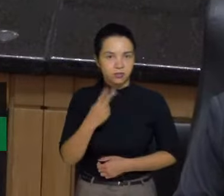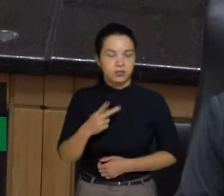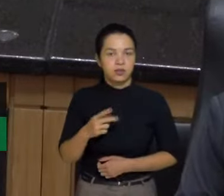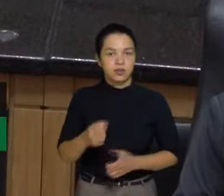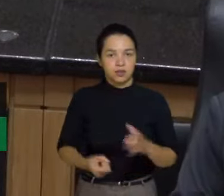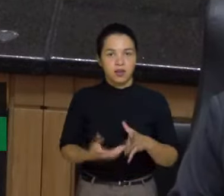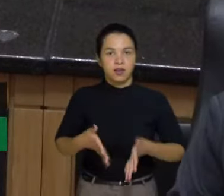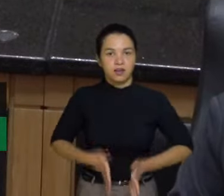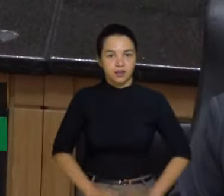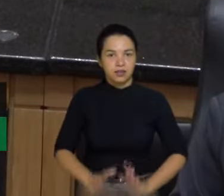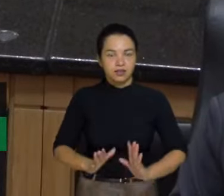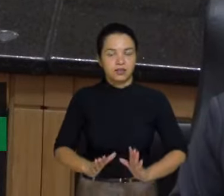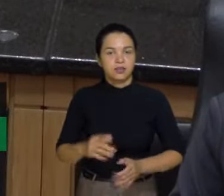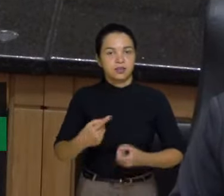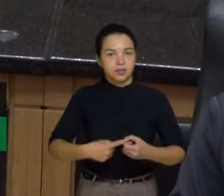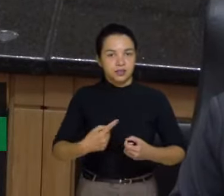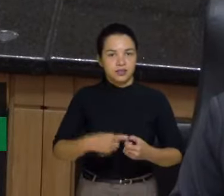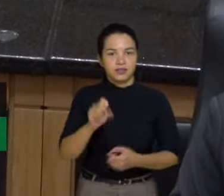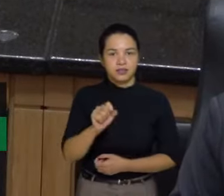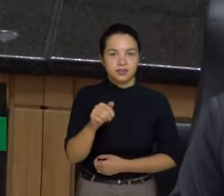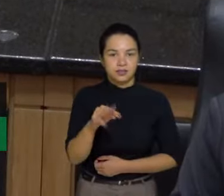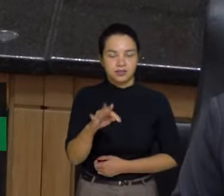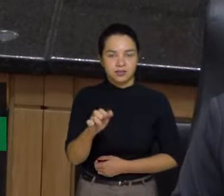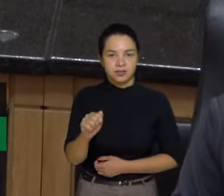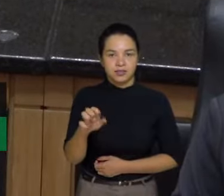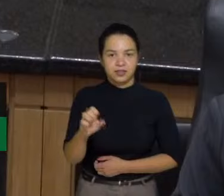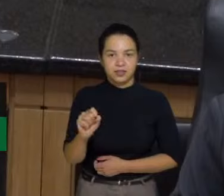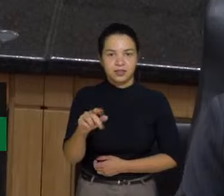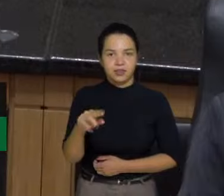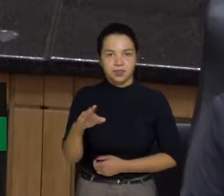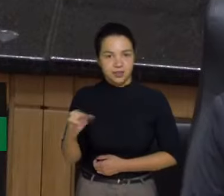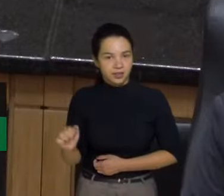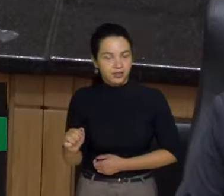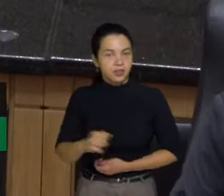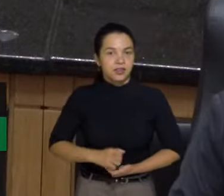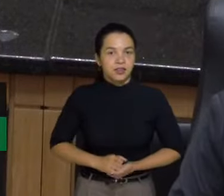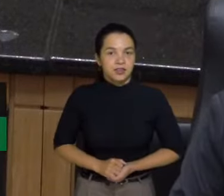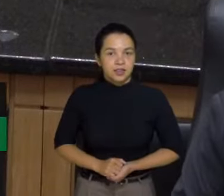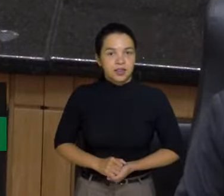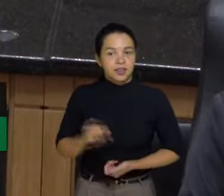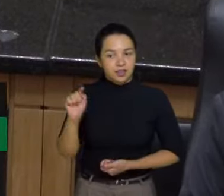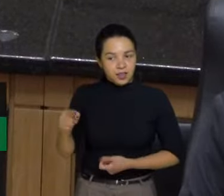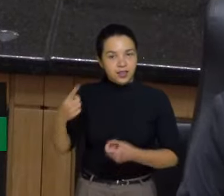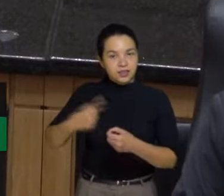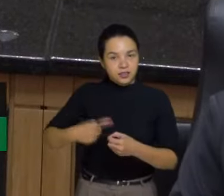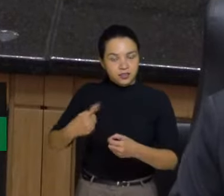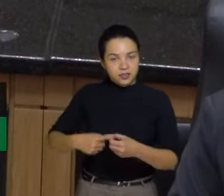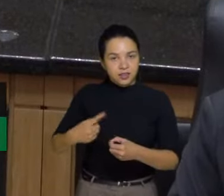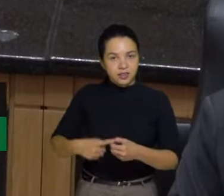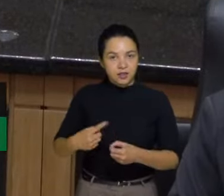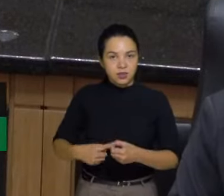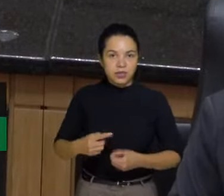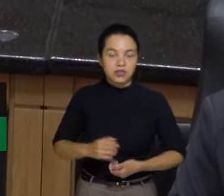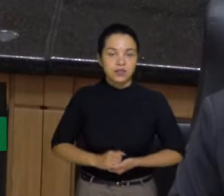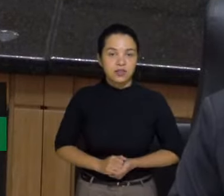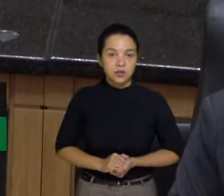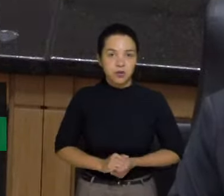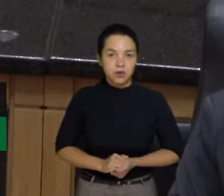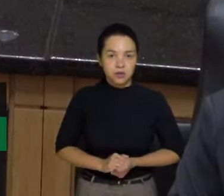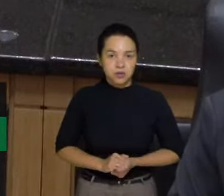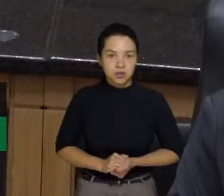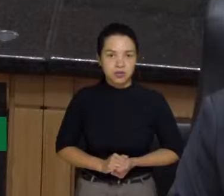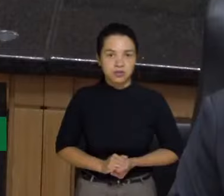Santa Terezinha, Santa Terezinha no Alto Vale, deputado Sareta. E lá em Santa Terezinha não havia o ensino médio.